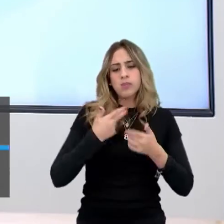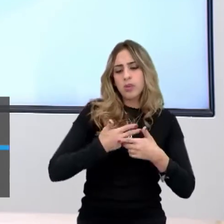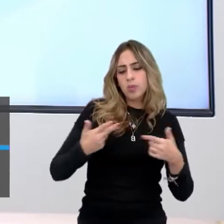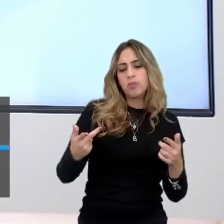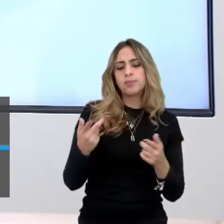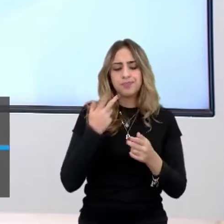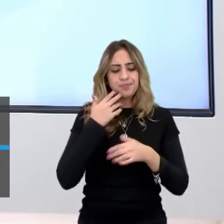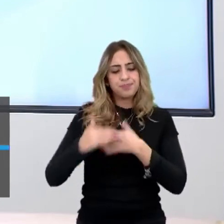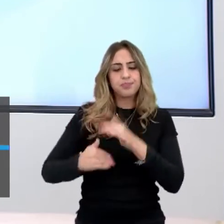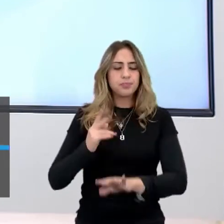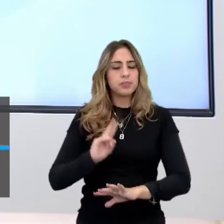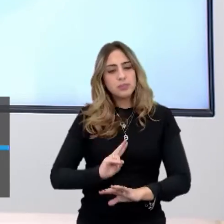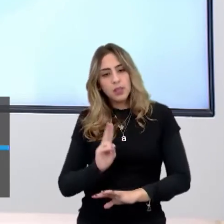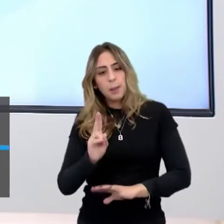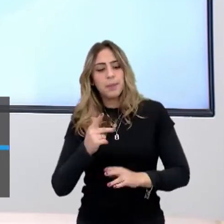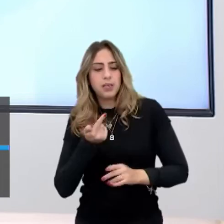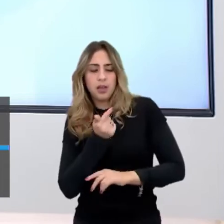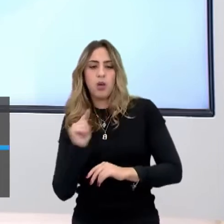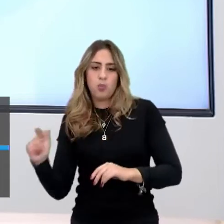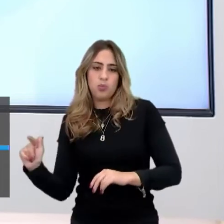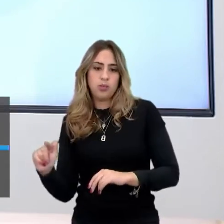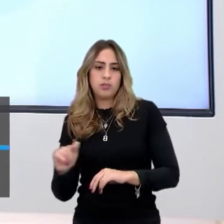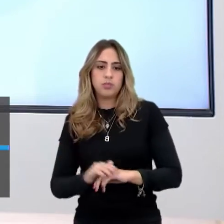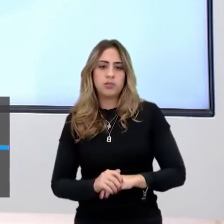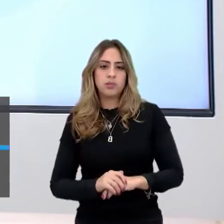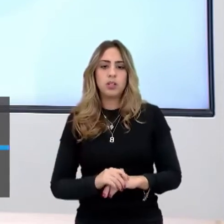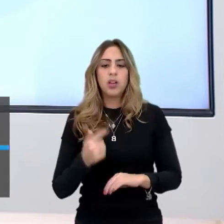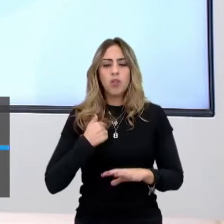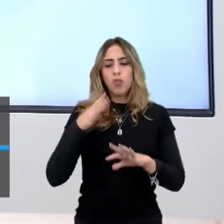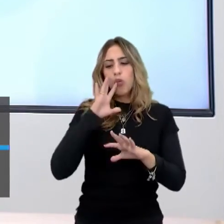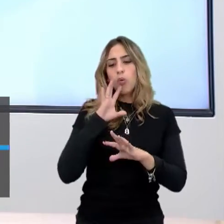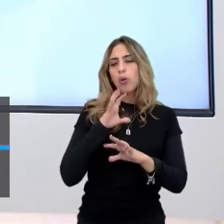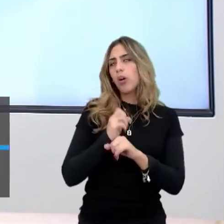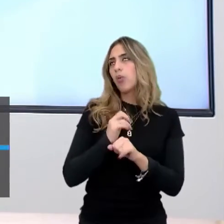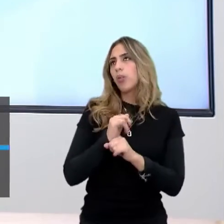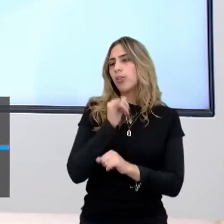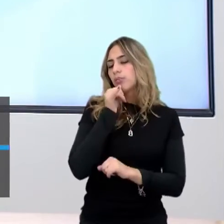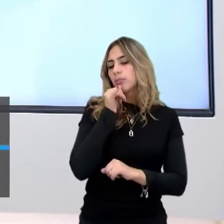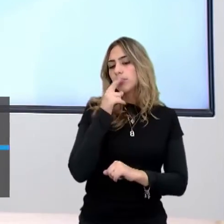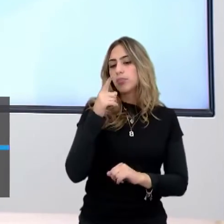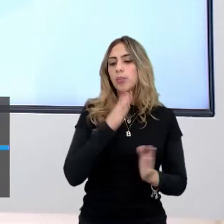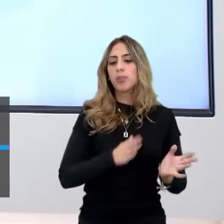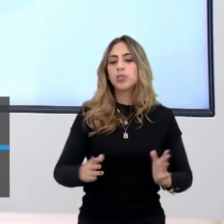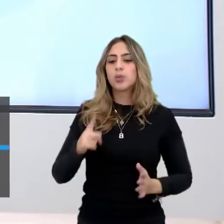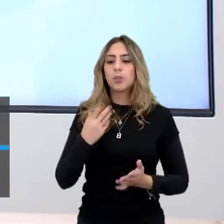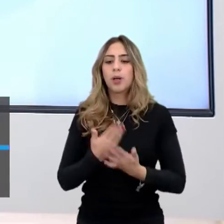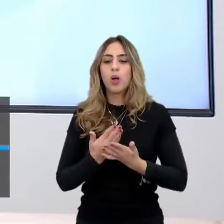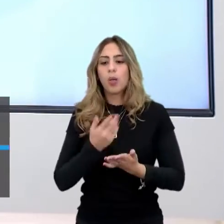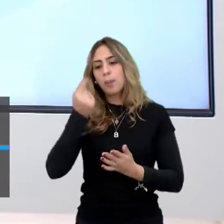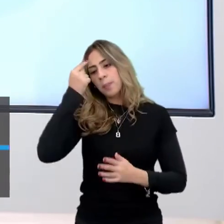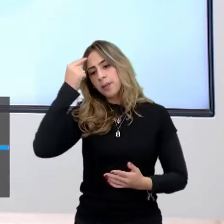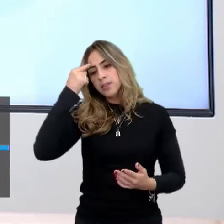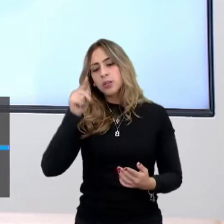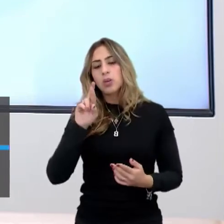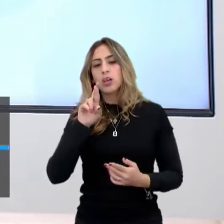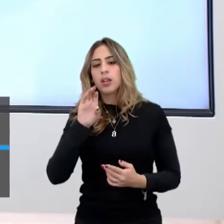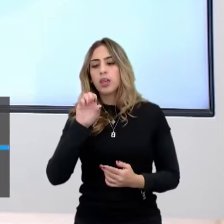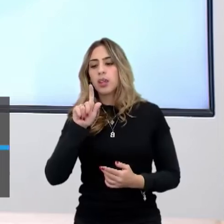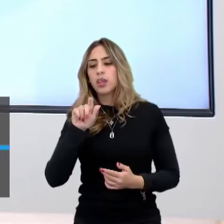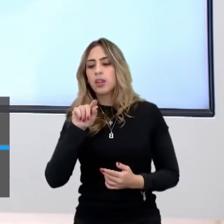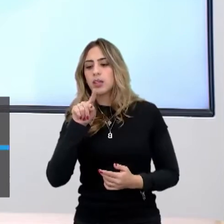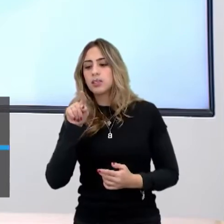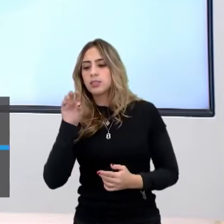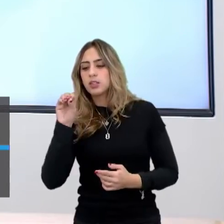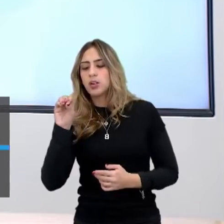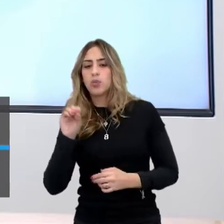uma coisa é consequência da outra. Então vou calcular, né, Vamos produzir uma aula aí pensando numa regressão linear simples, né, para